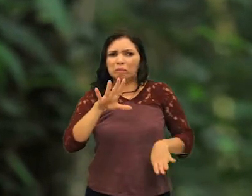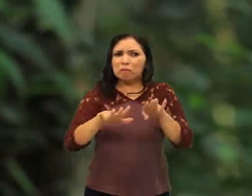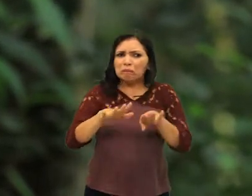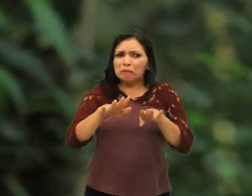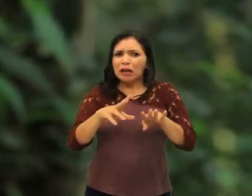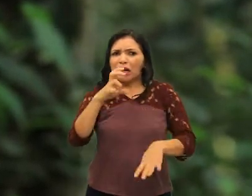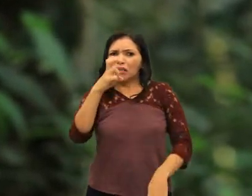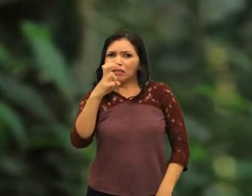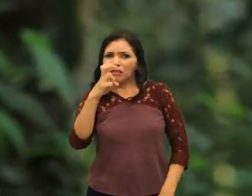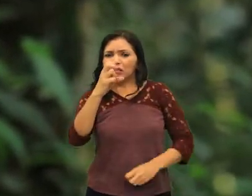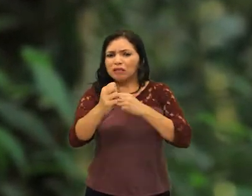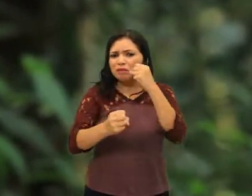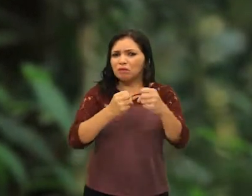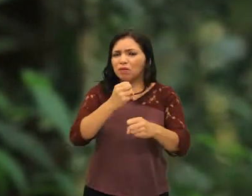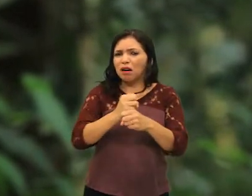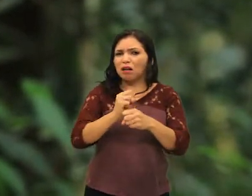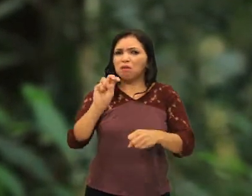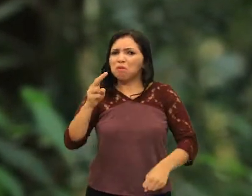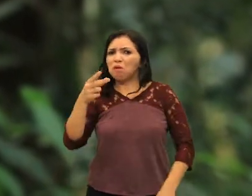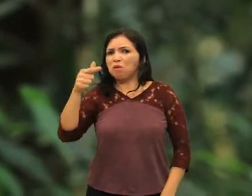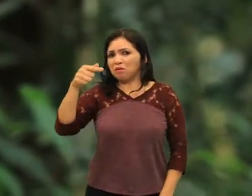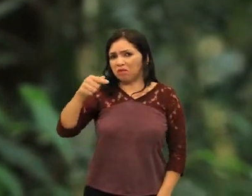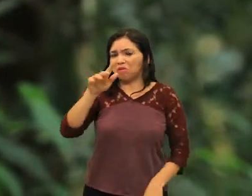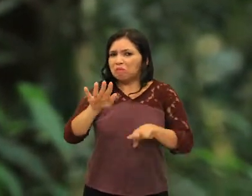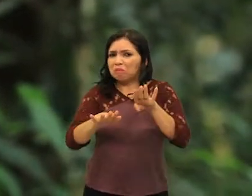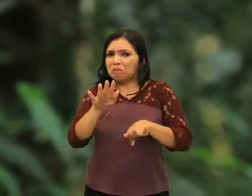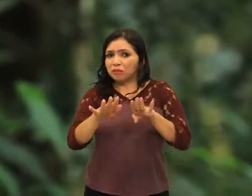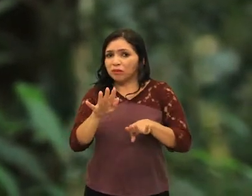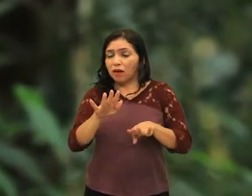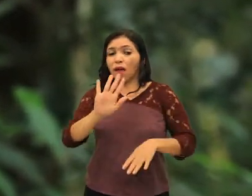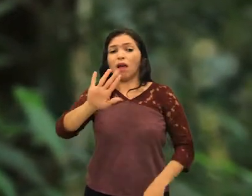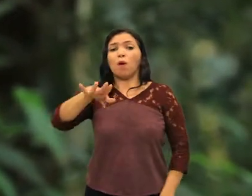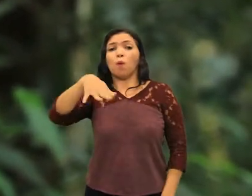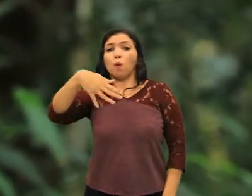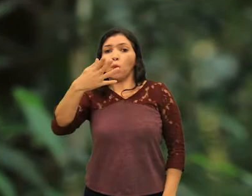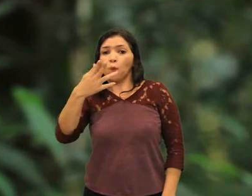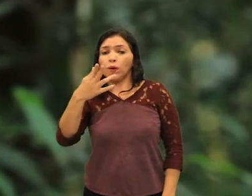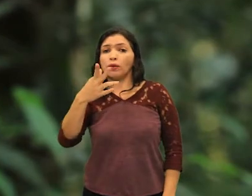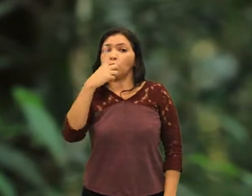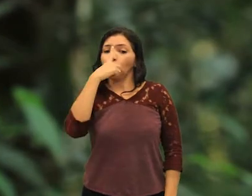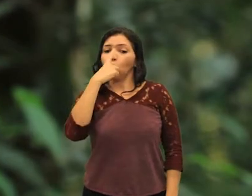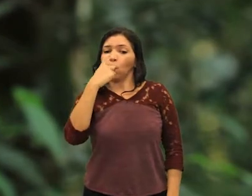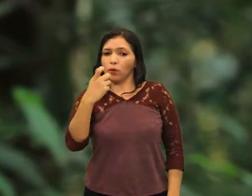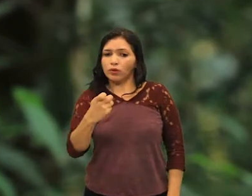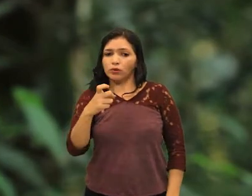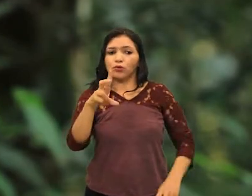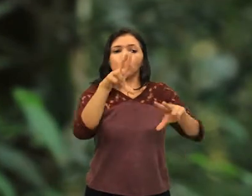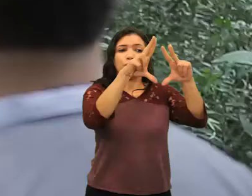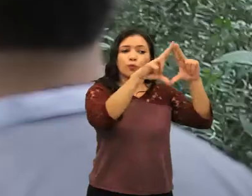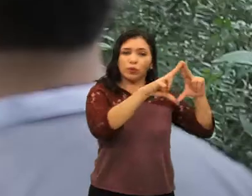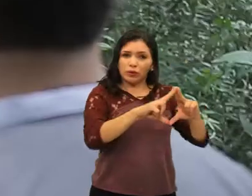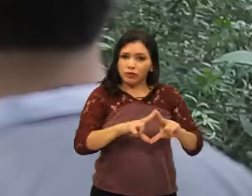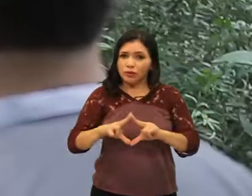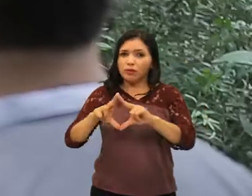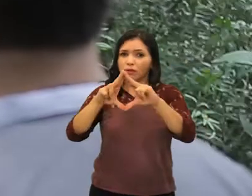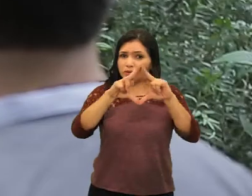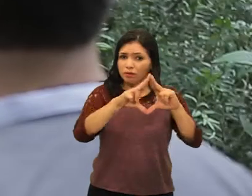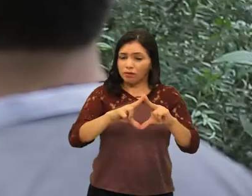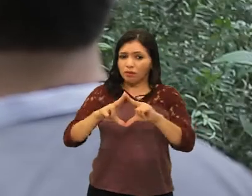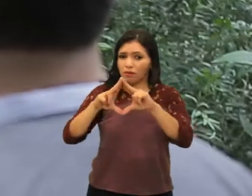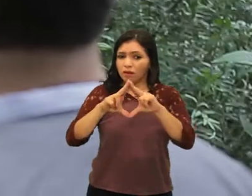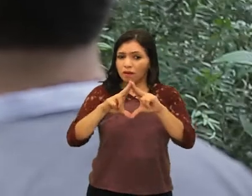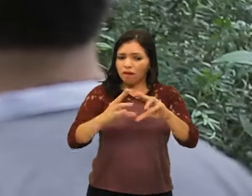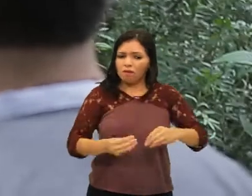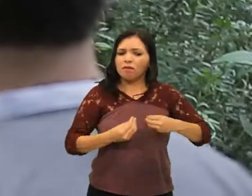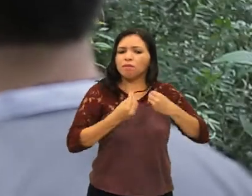a 7 anos de vida útil. Ao reciclar, nós estamos, além de dar a oportunidade de ter